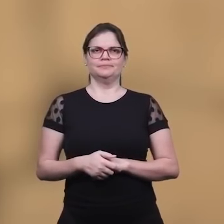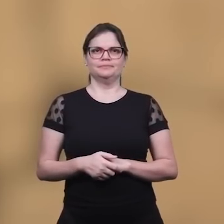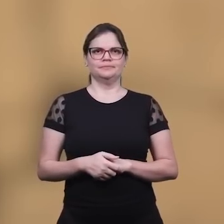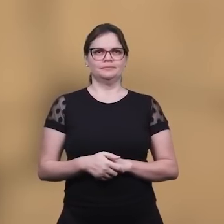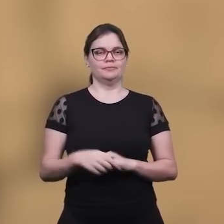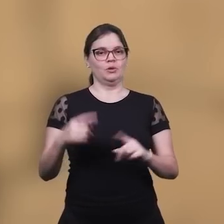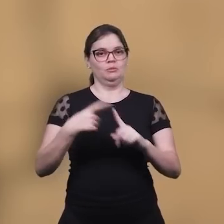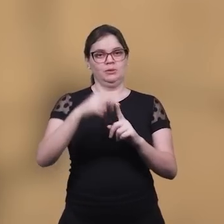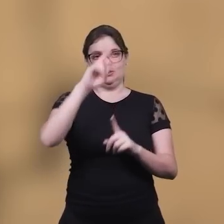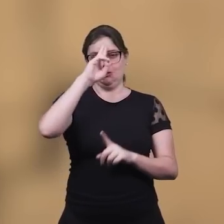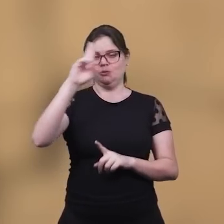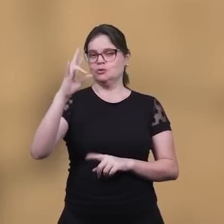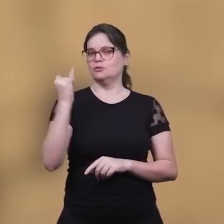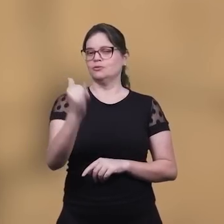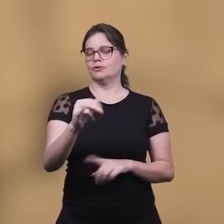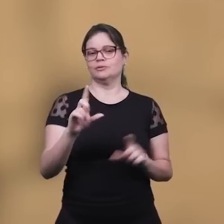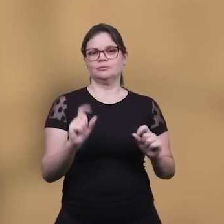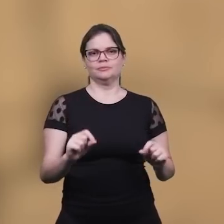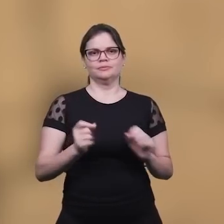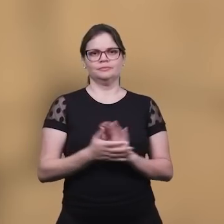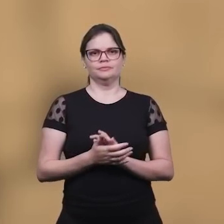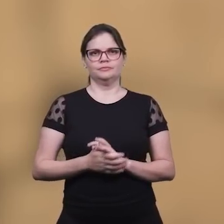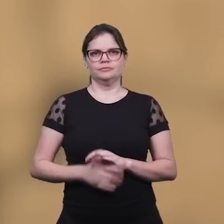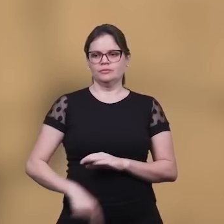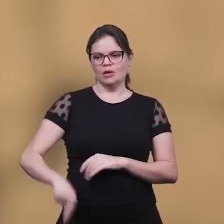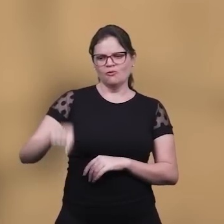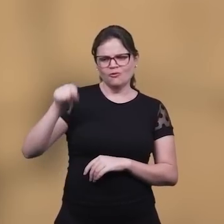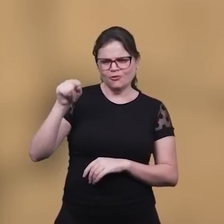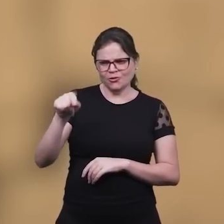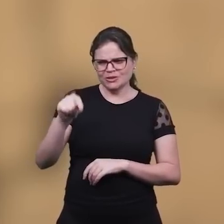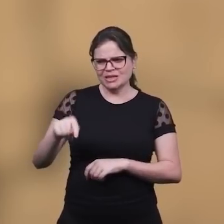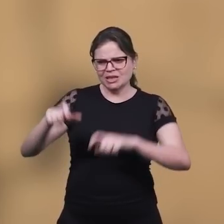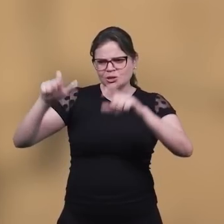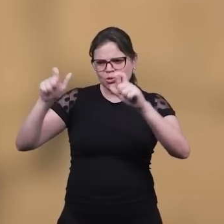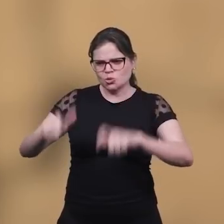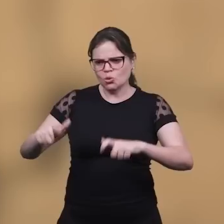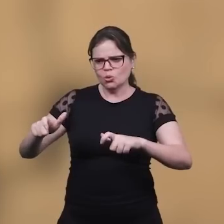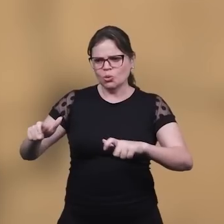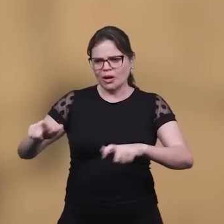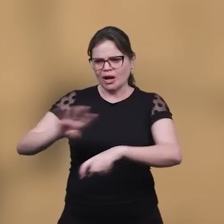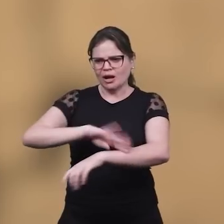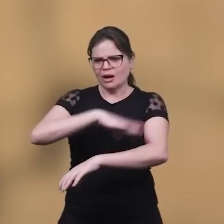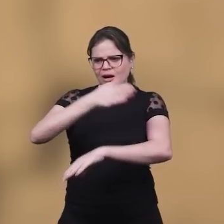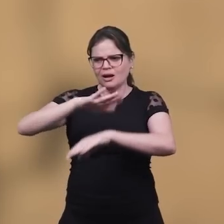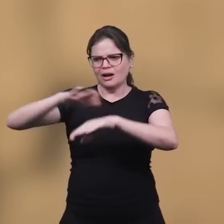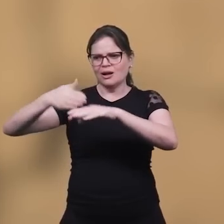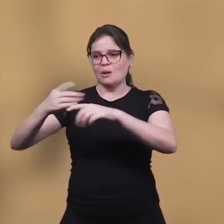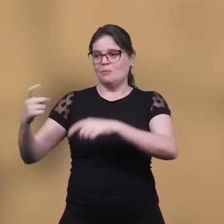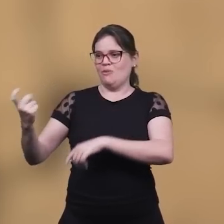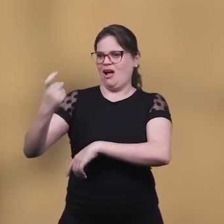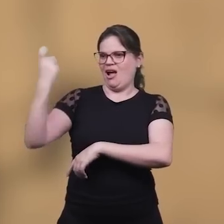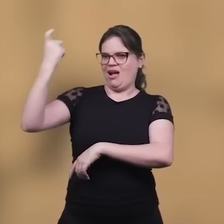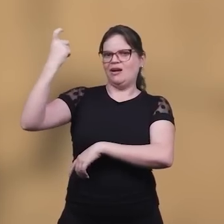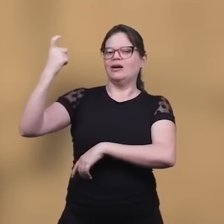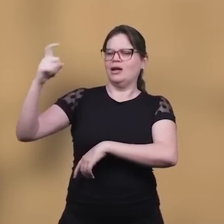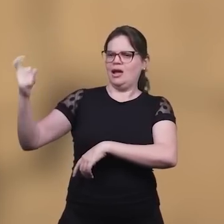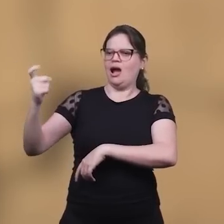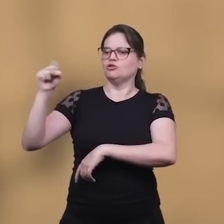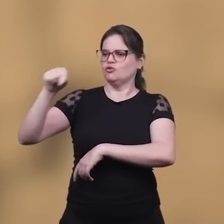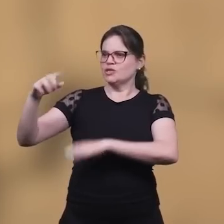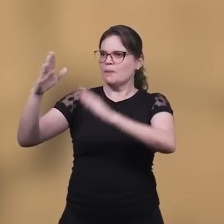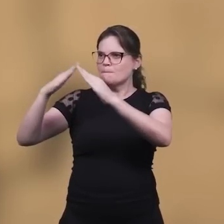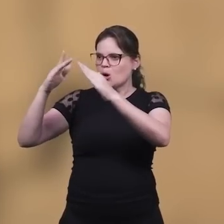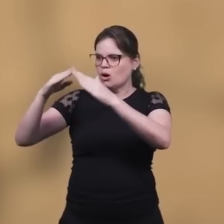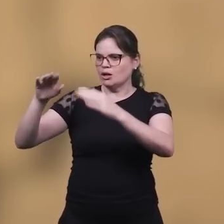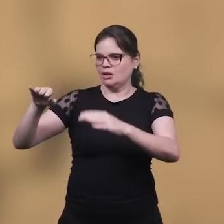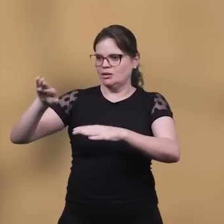que o Senhor disse, hein? Tu que habita nas fendas das rochas, na alta muralha, que é alta a rocha lá é alta, né?